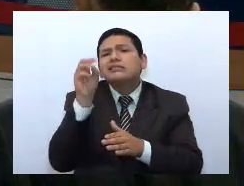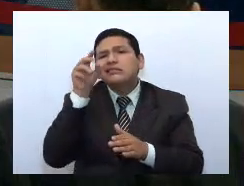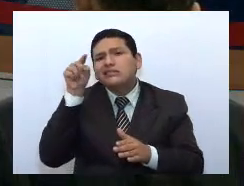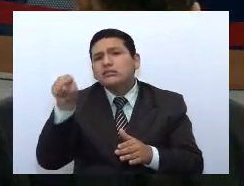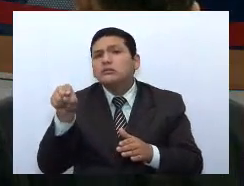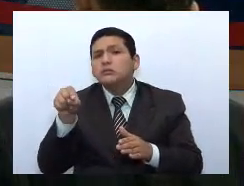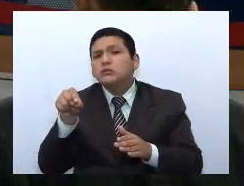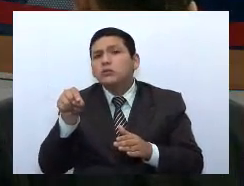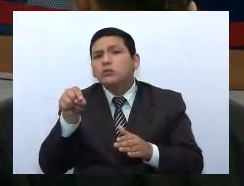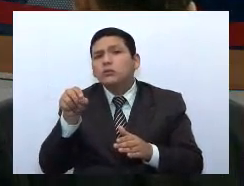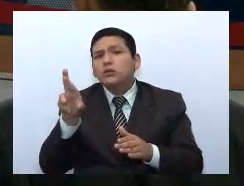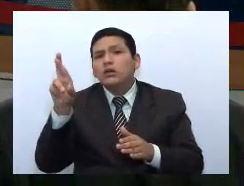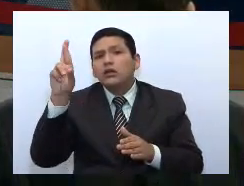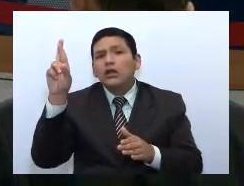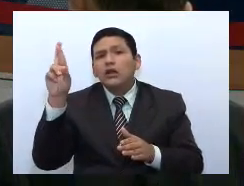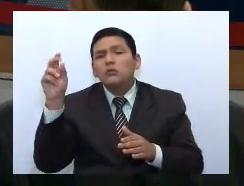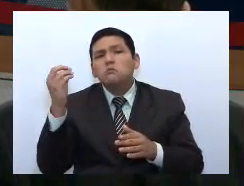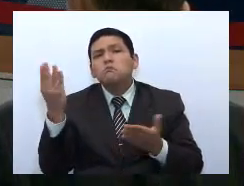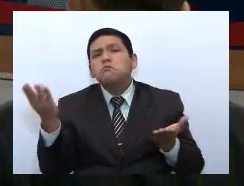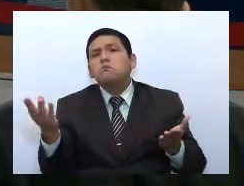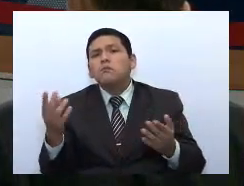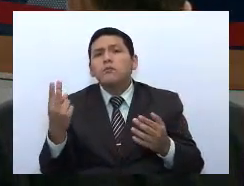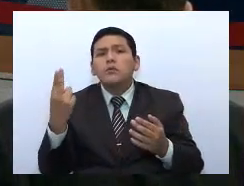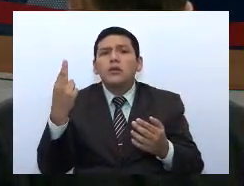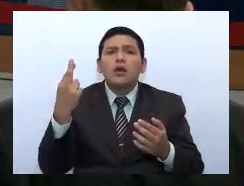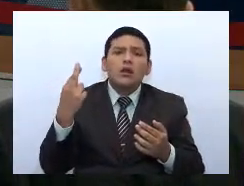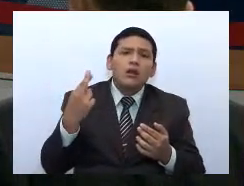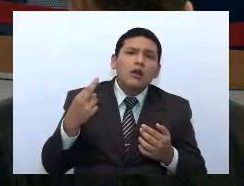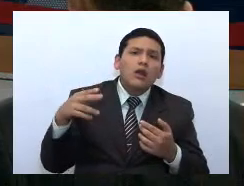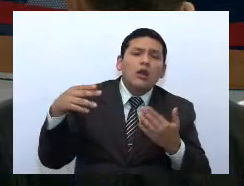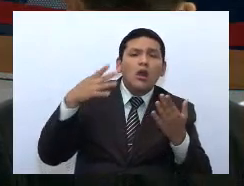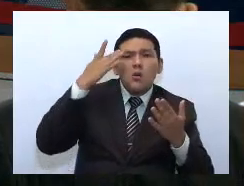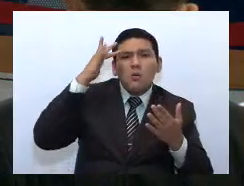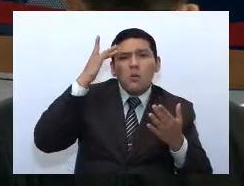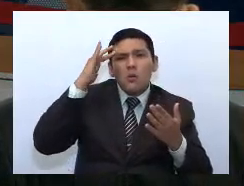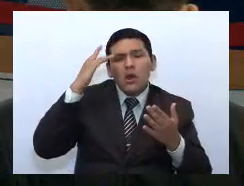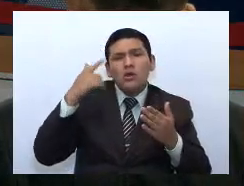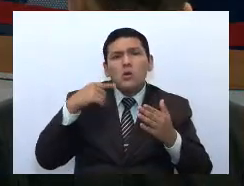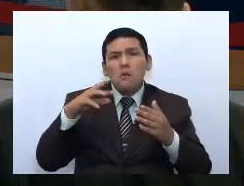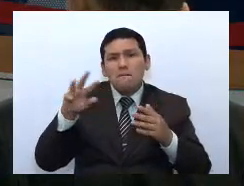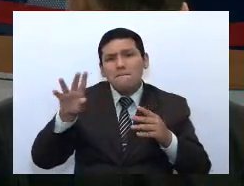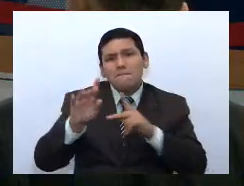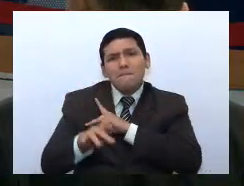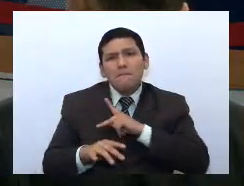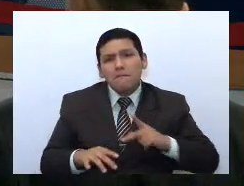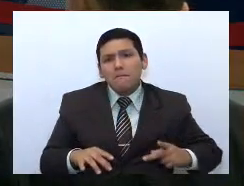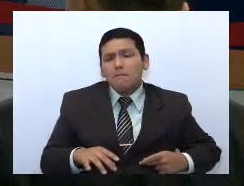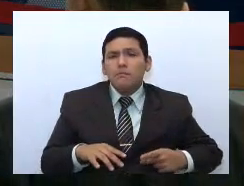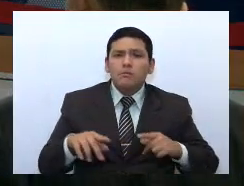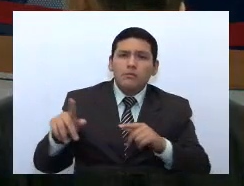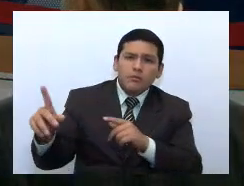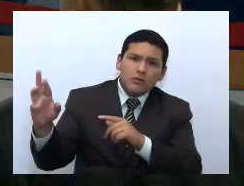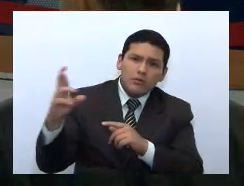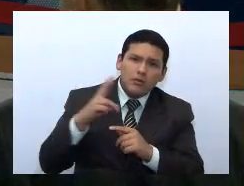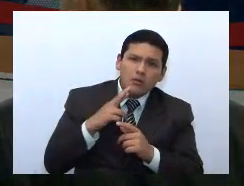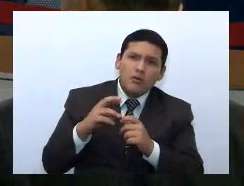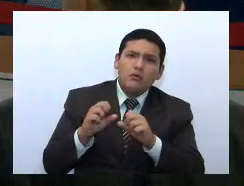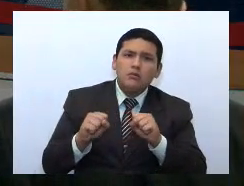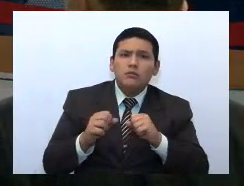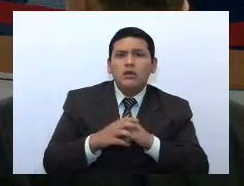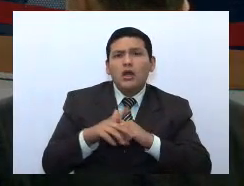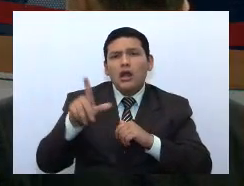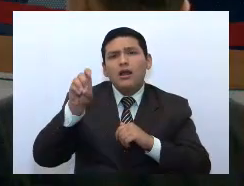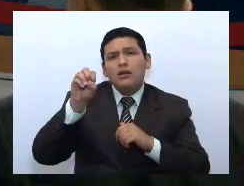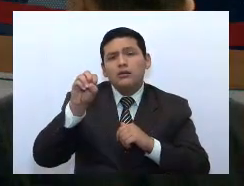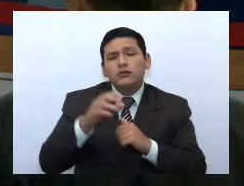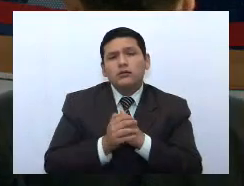E aí eu acho que o presidente que tem que estar respondendo essas questões. E outra, lembrando que nas LDO das secretarias,